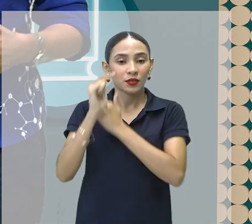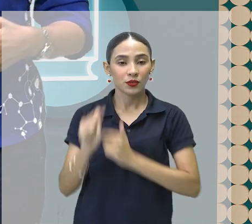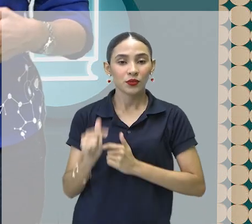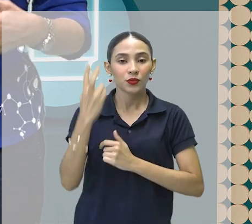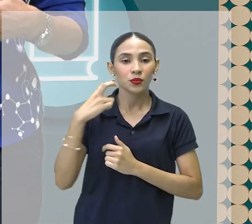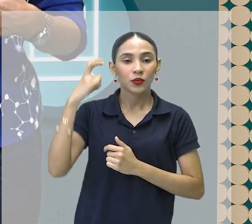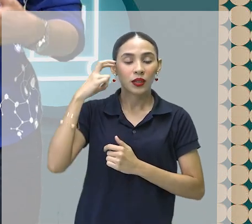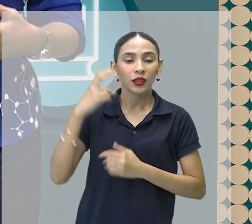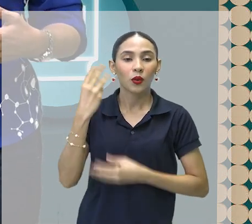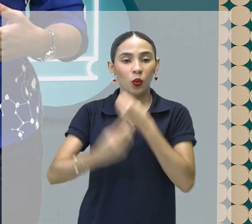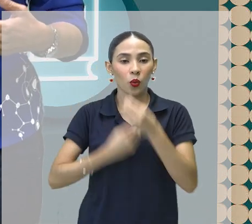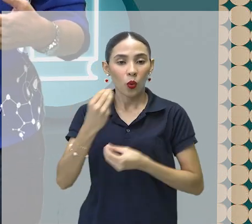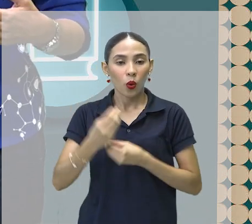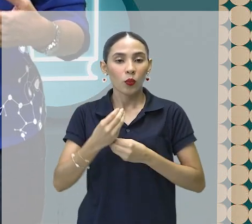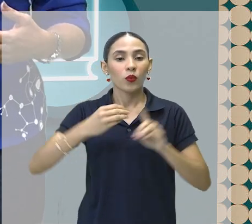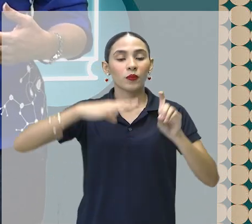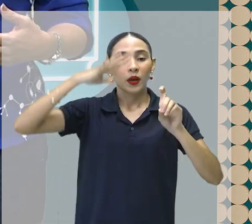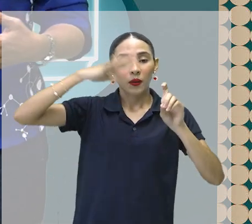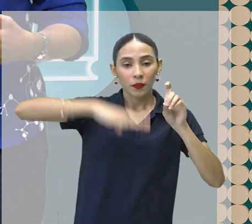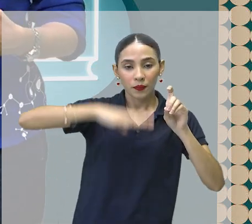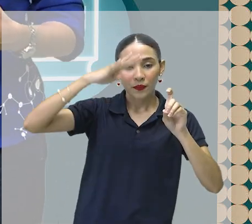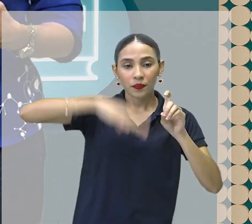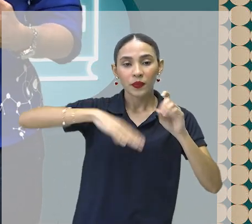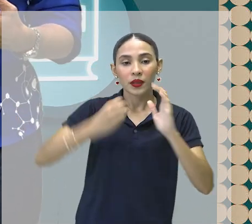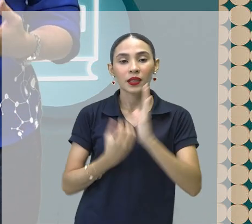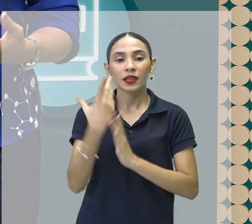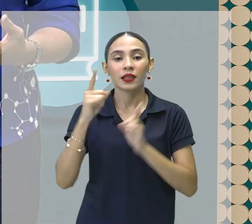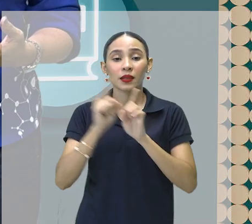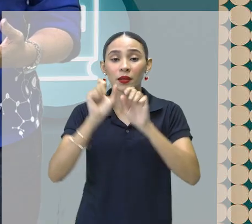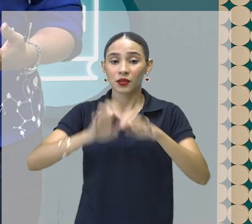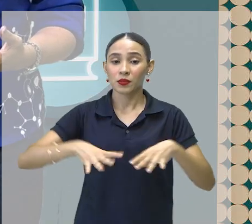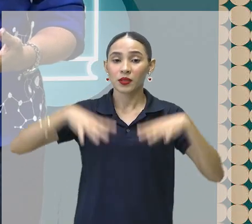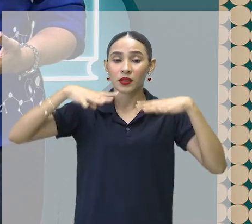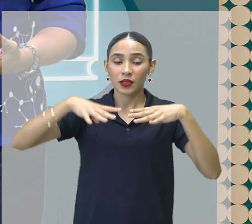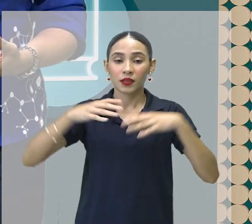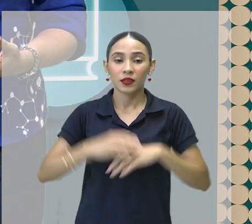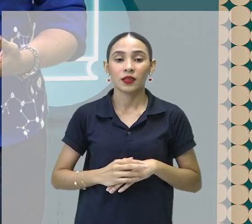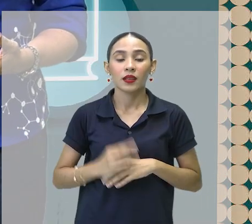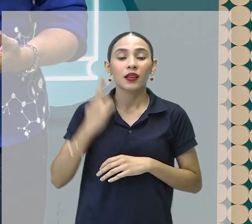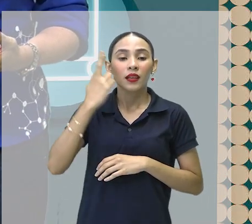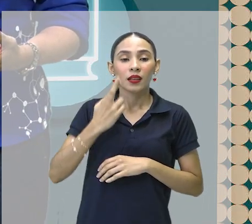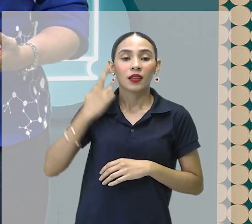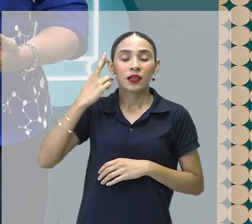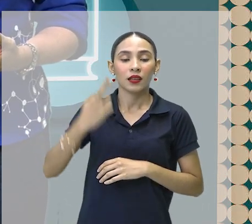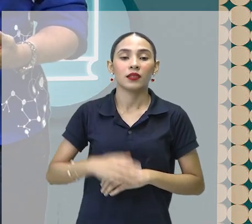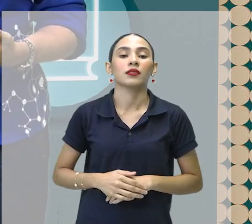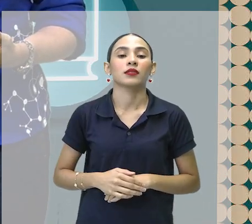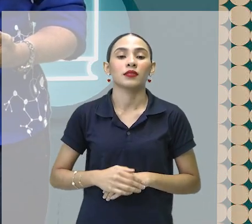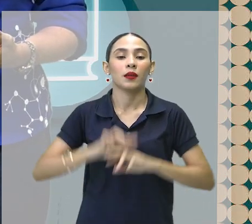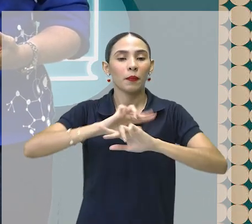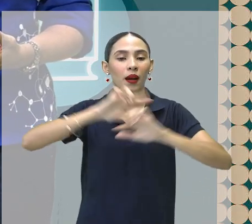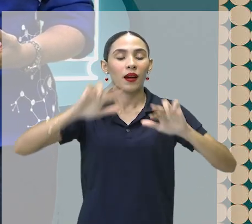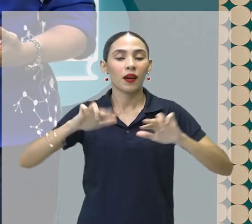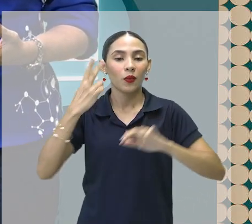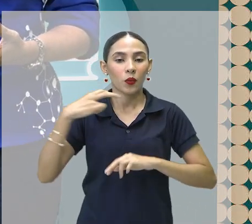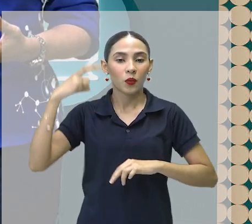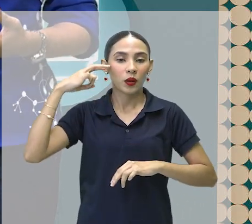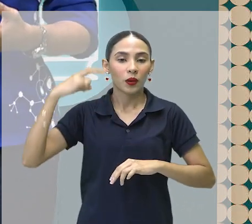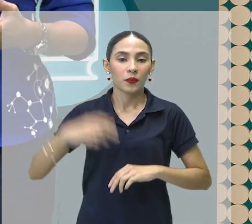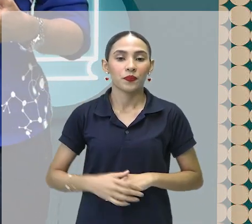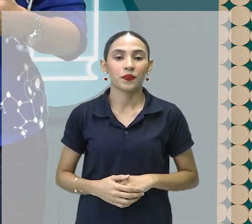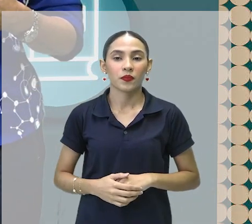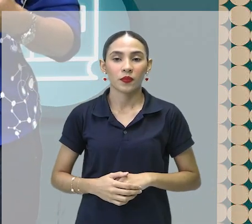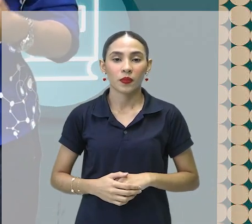culturais, como rituais e mitos, criando espetáculos que refletem a diversidade